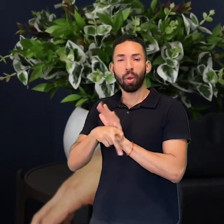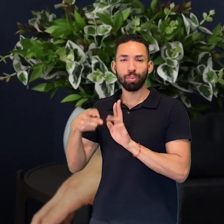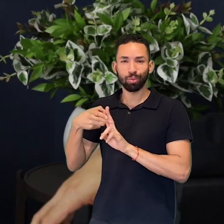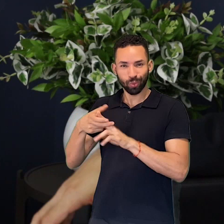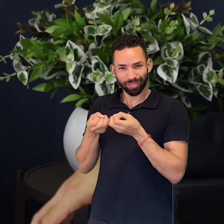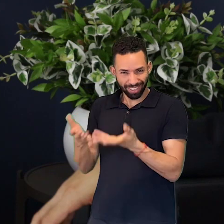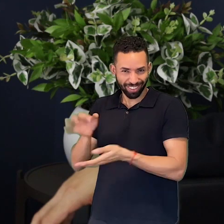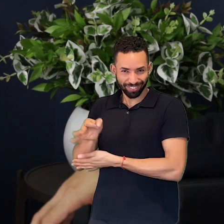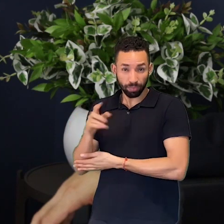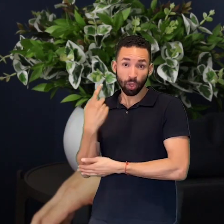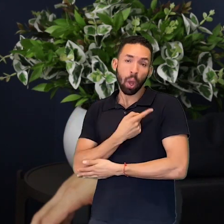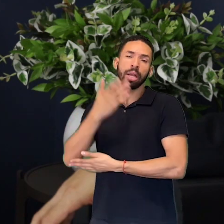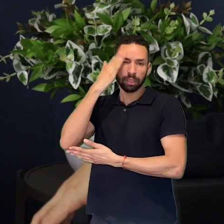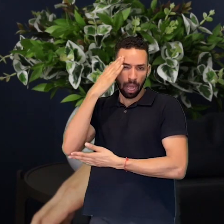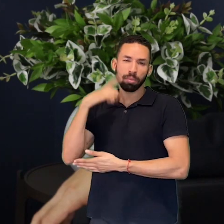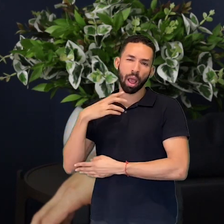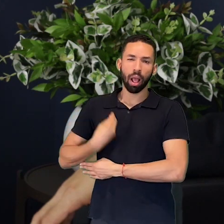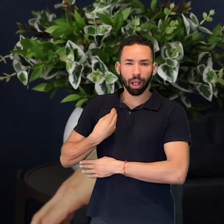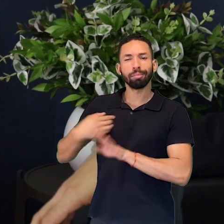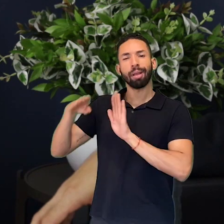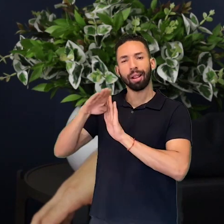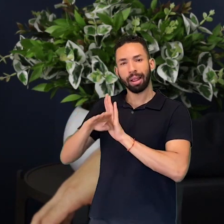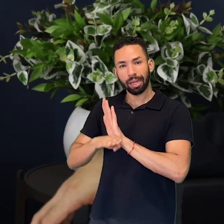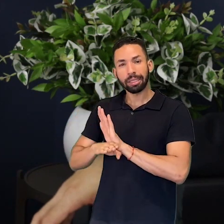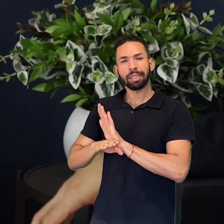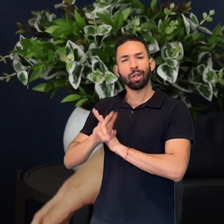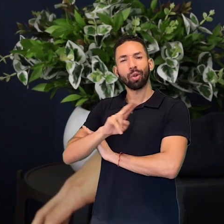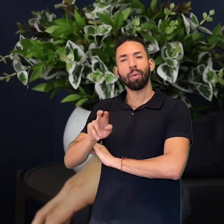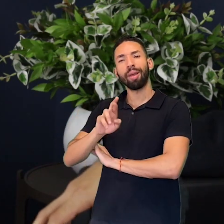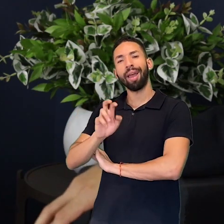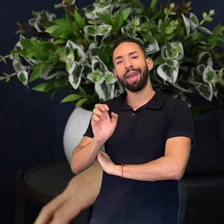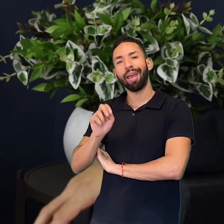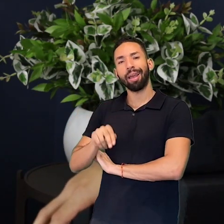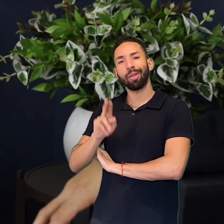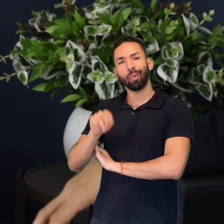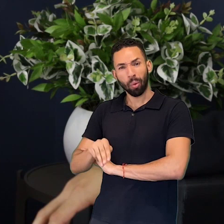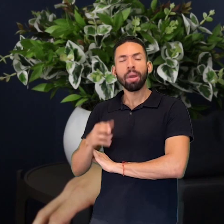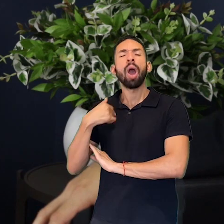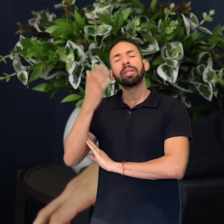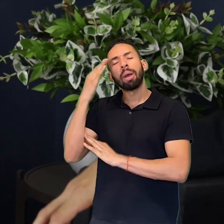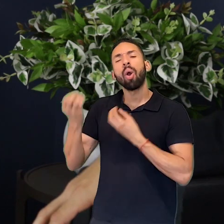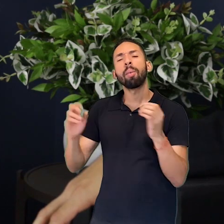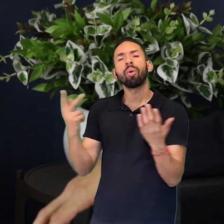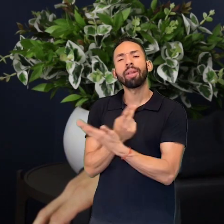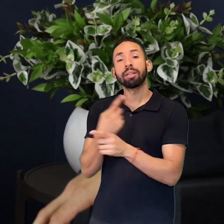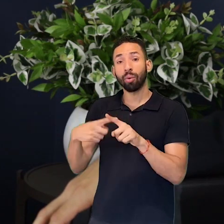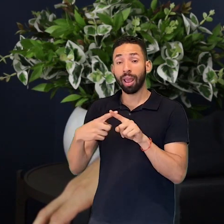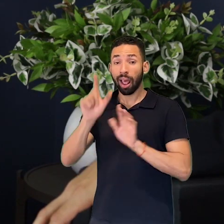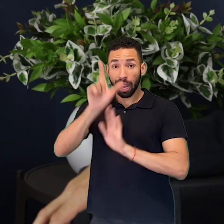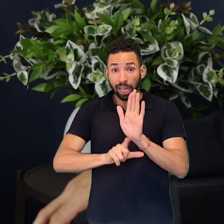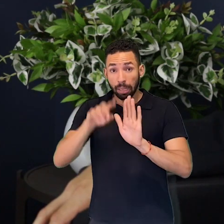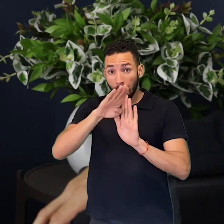medicamentos fornecidos pelo SUS. A gente sabe que tem essa lista, né, cujo nome é Rename, né? Isso. E eu queria saber como que funciona